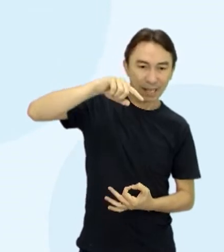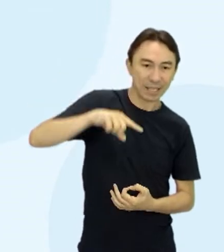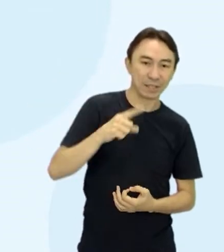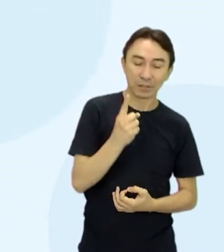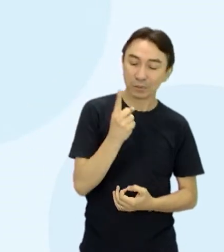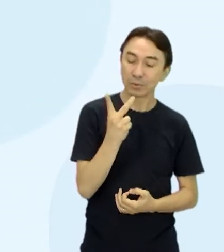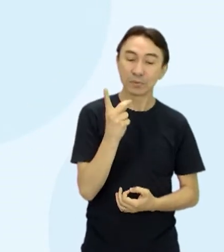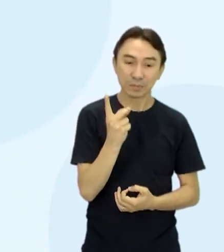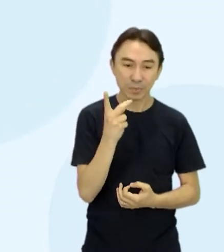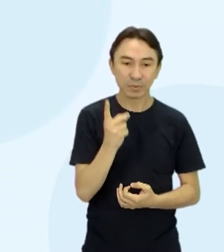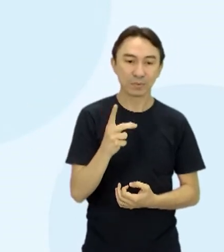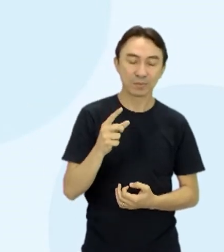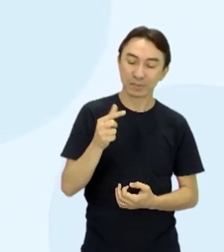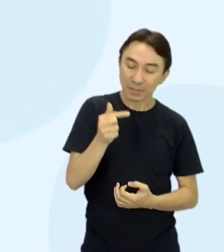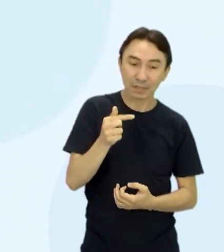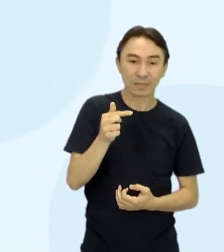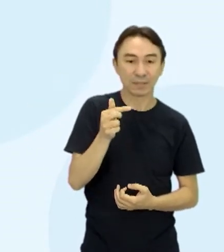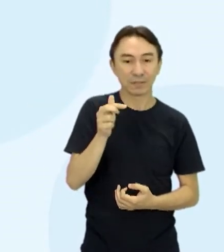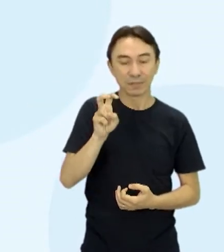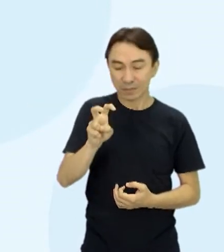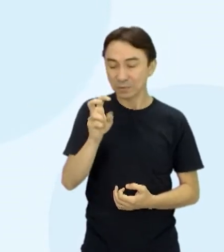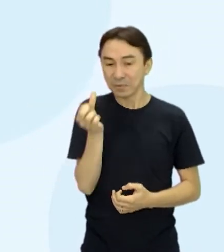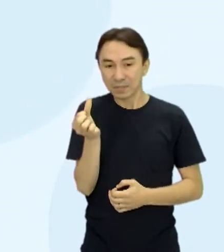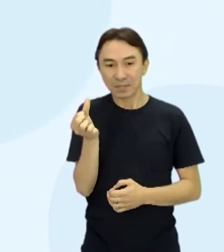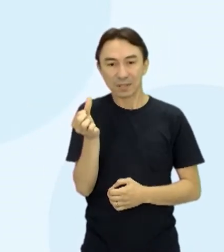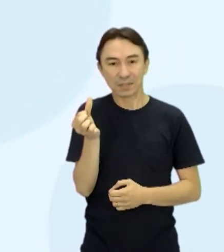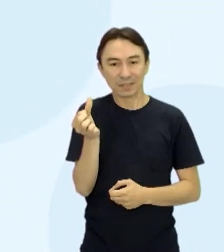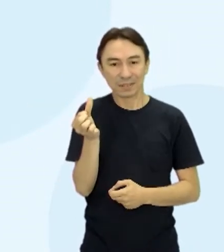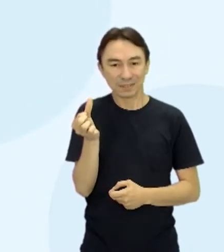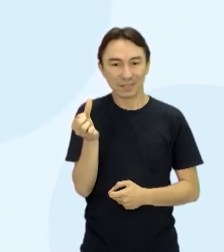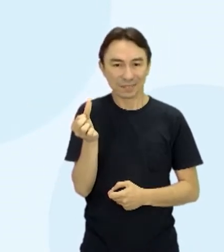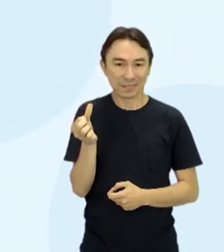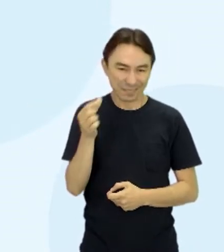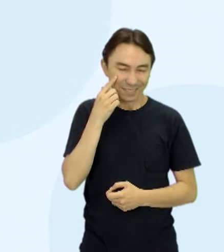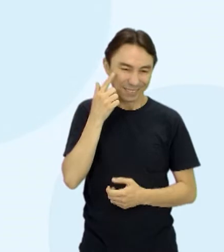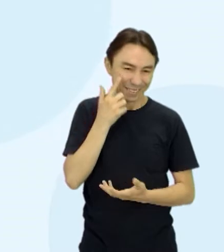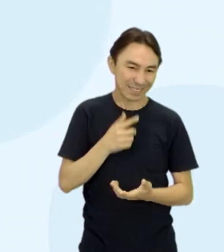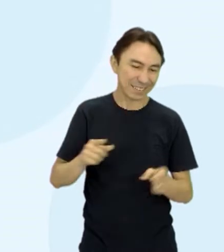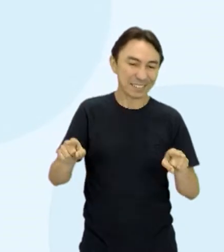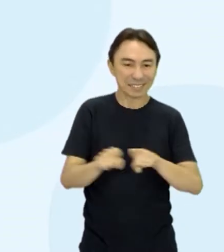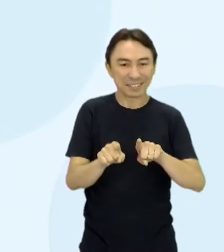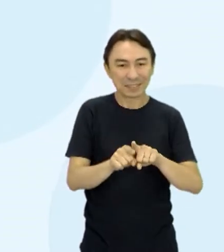12.713,6 quilômetros. E se a gente pegar ali na região equatorial,